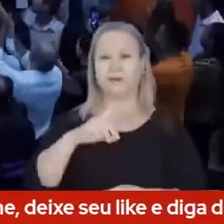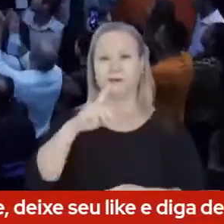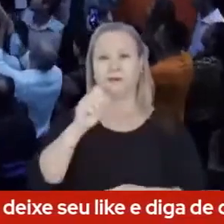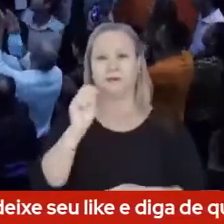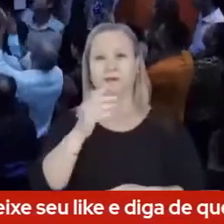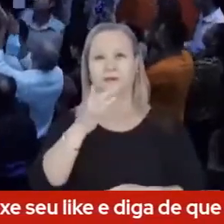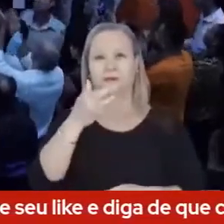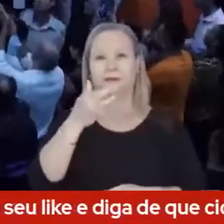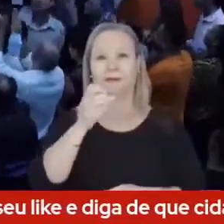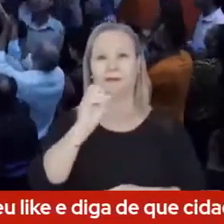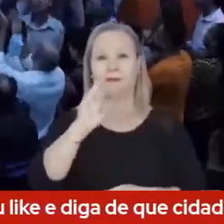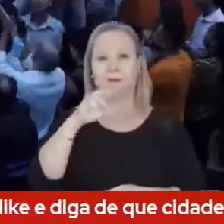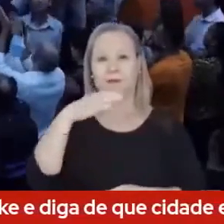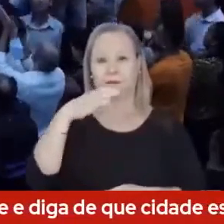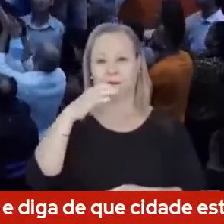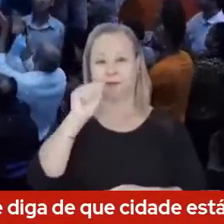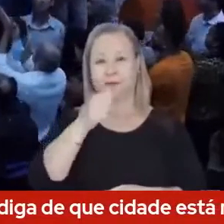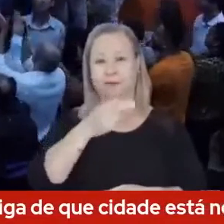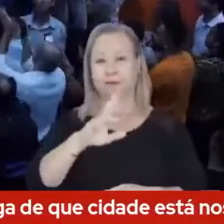Quero